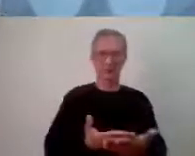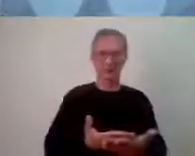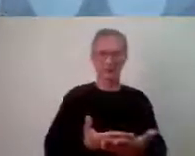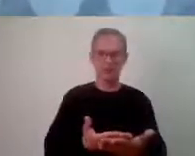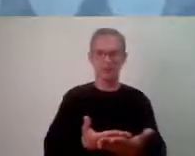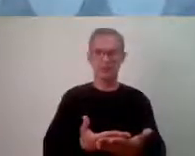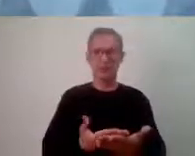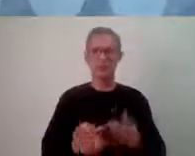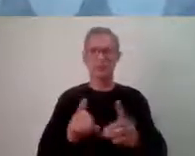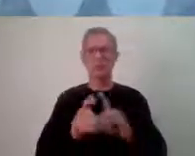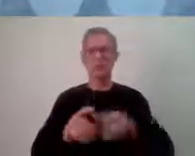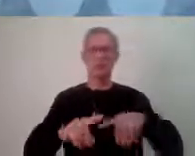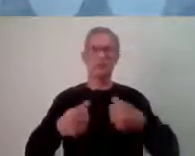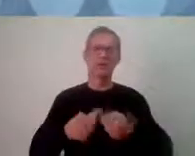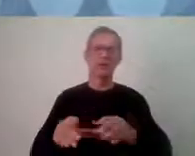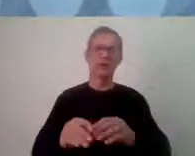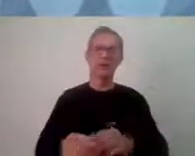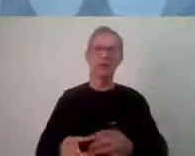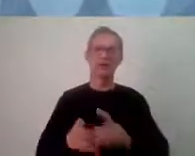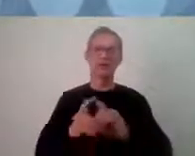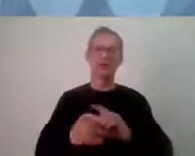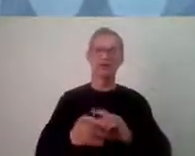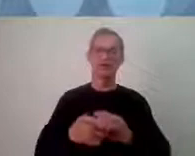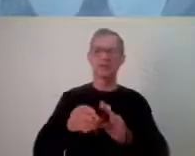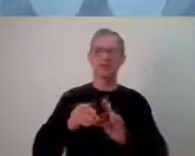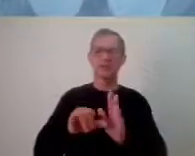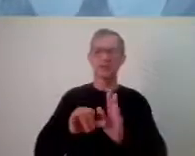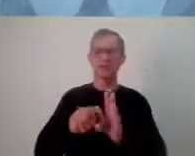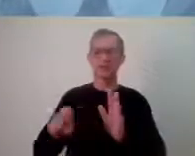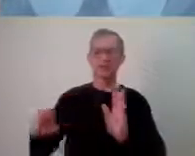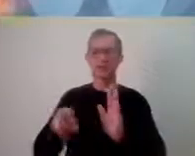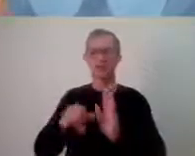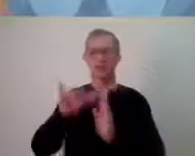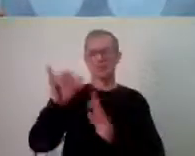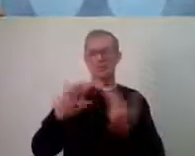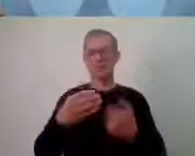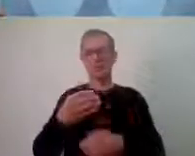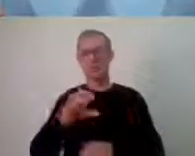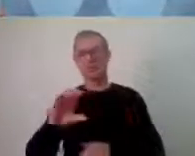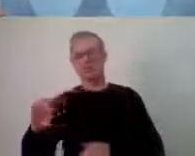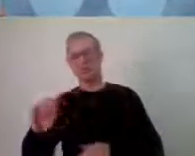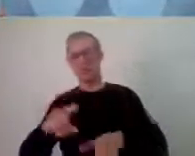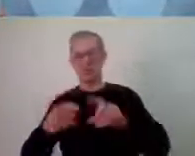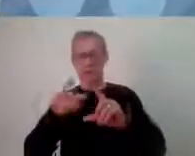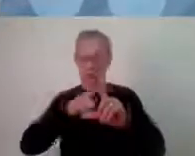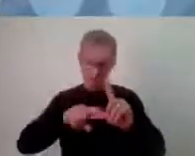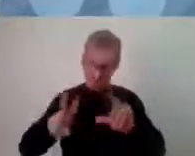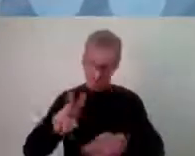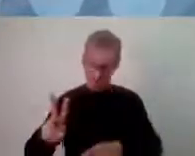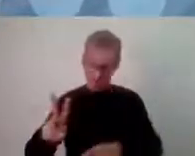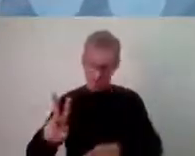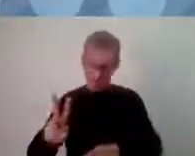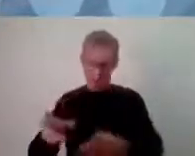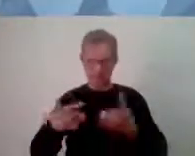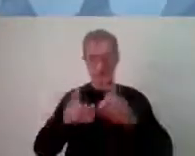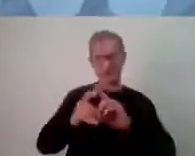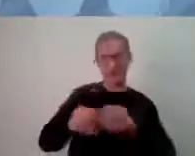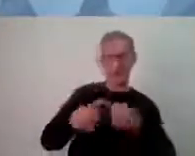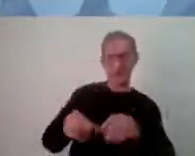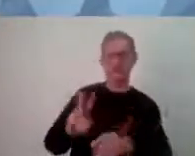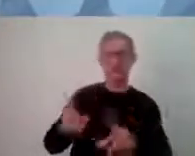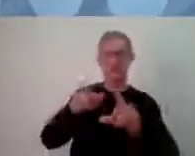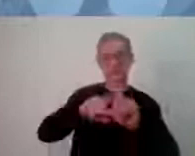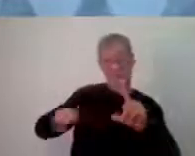de interseção. Se está interceptando o eixo x, y é igual a 0. Se você tem duas curvas se interceptando, quer dizer que aquelas duas